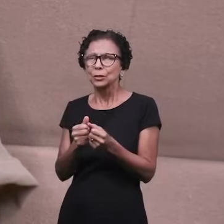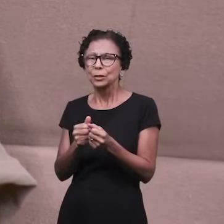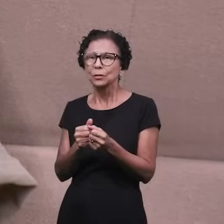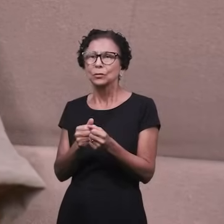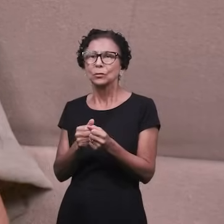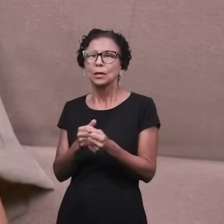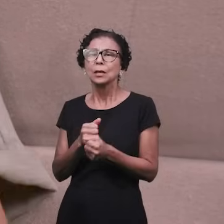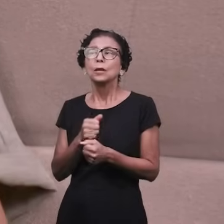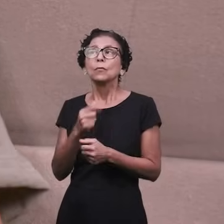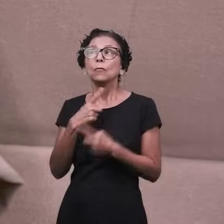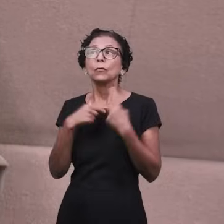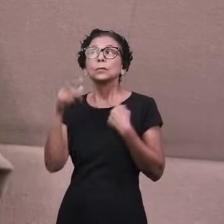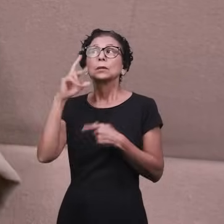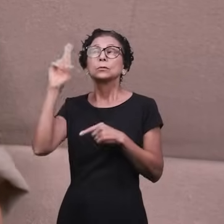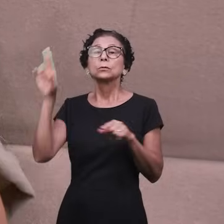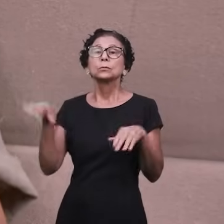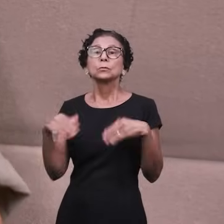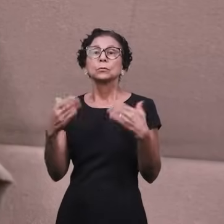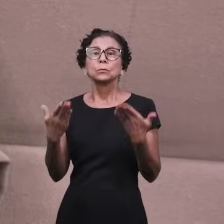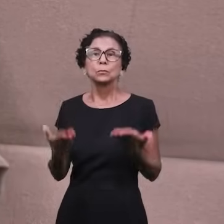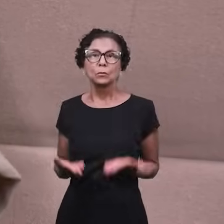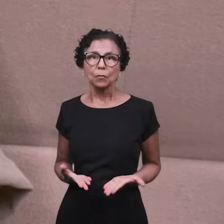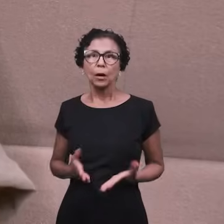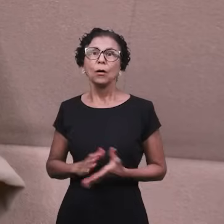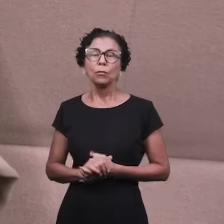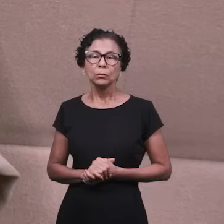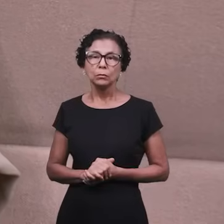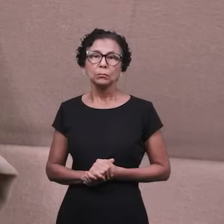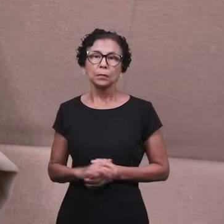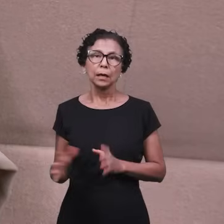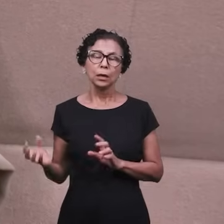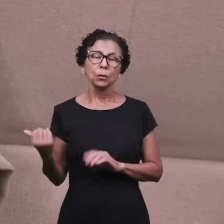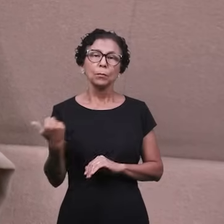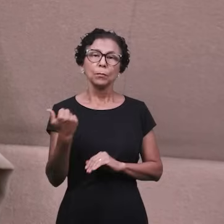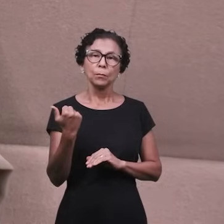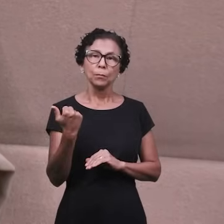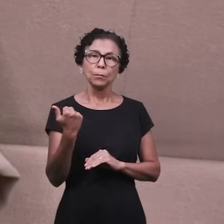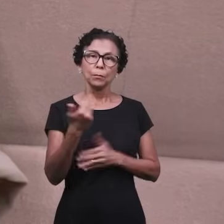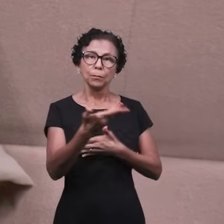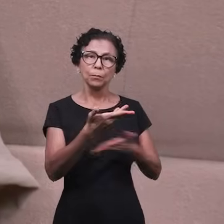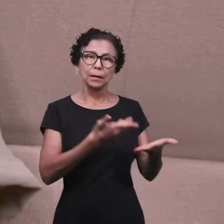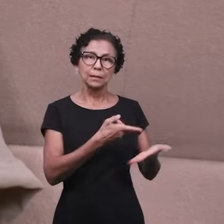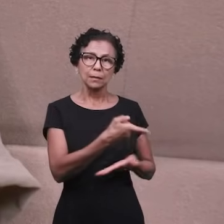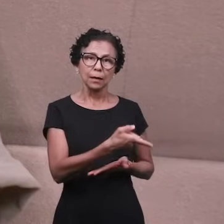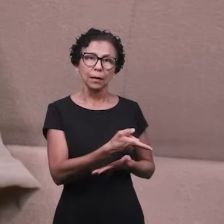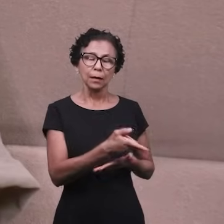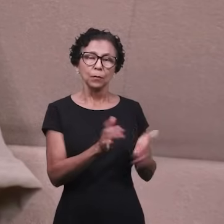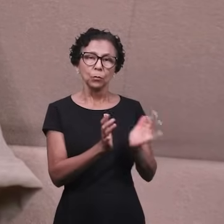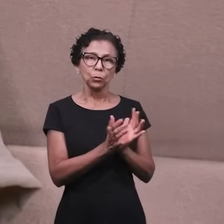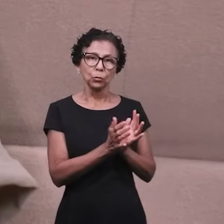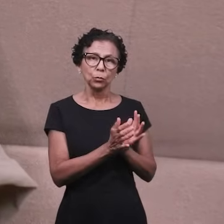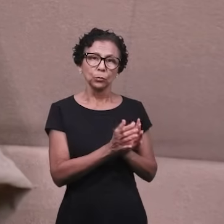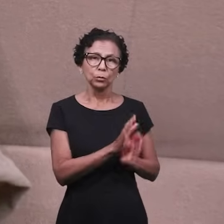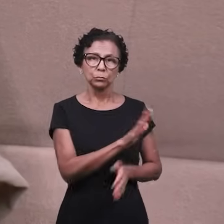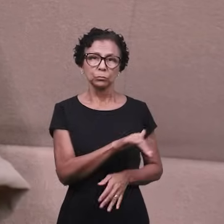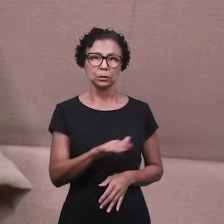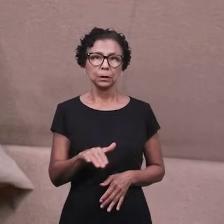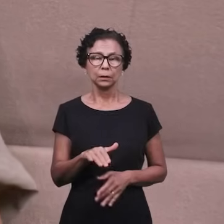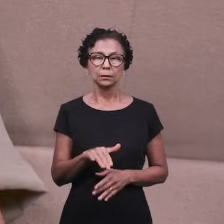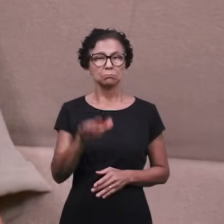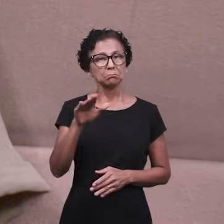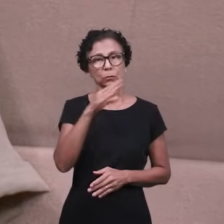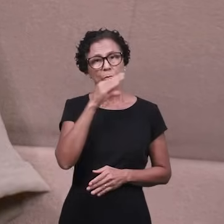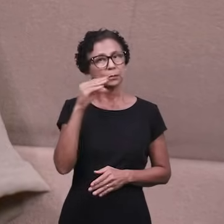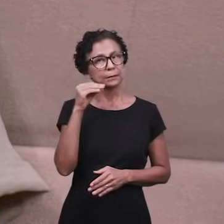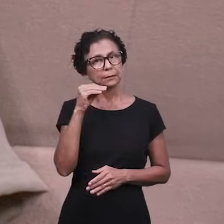minha vida, para que todo o aproveitamento seja dado à classe. Então essa experiência eu tenho